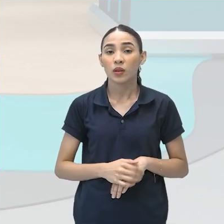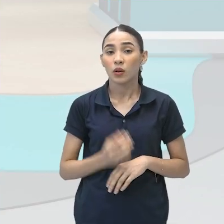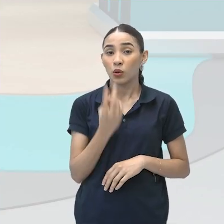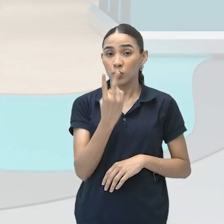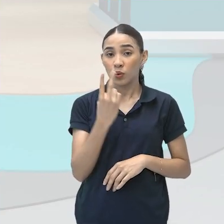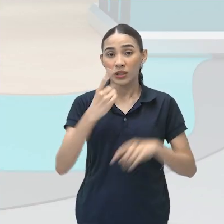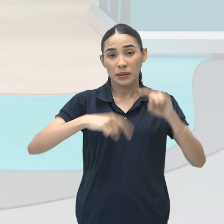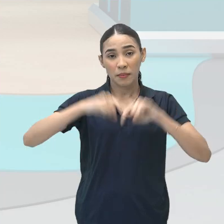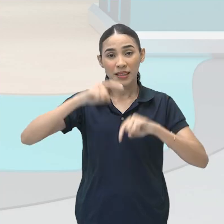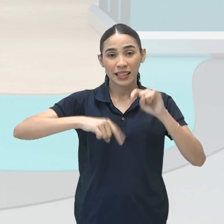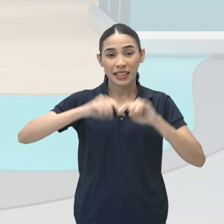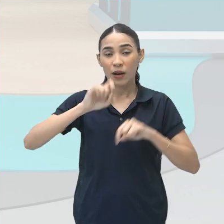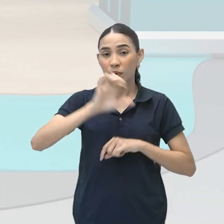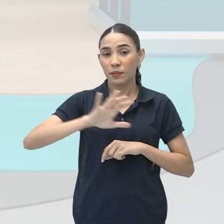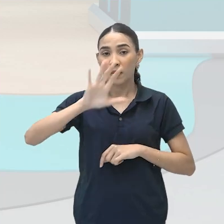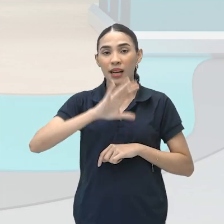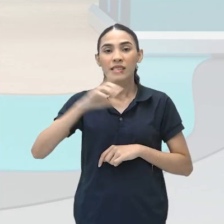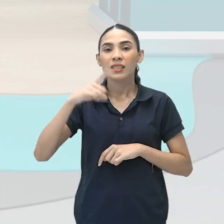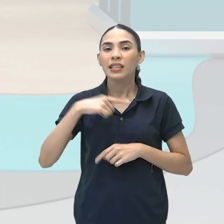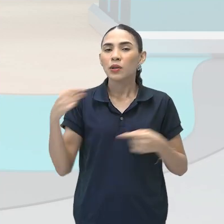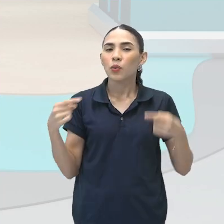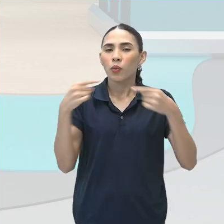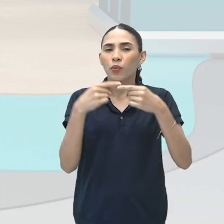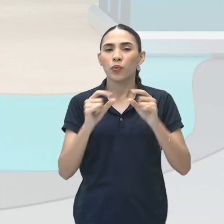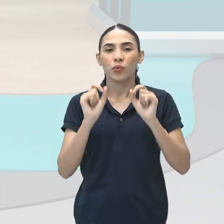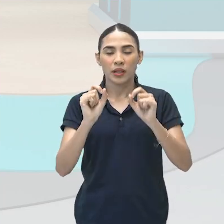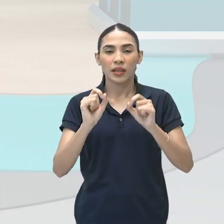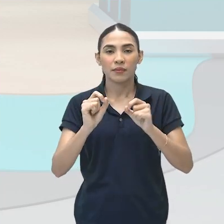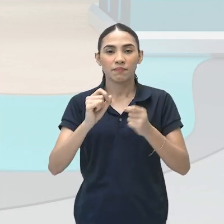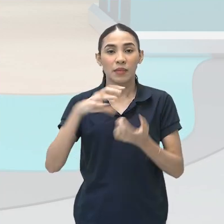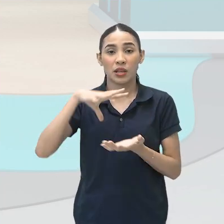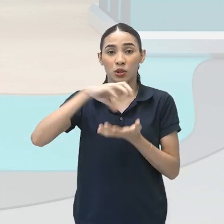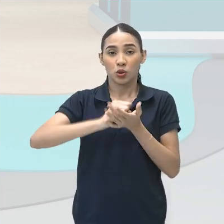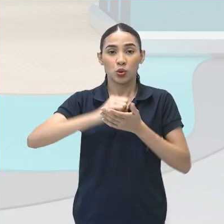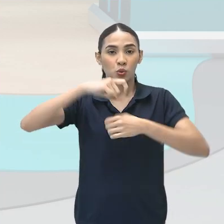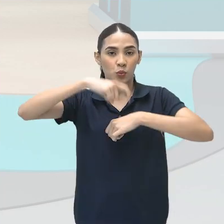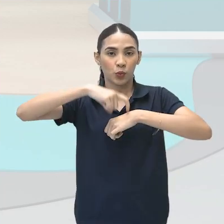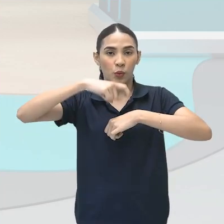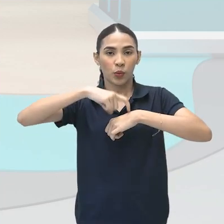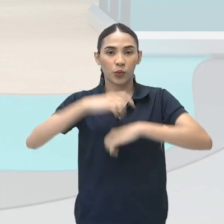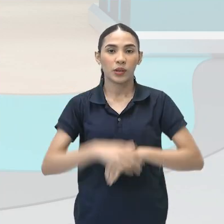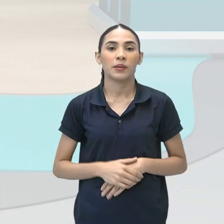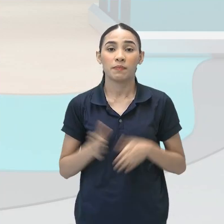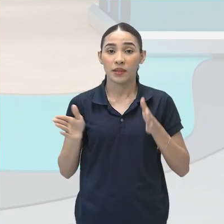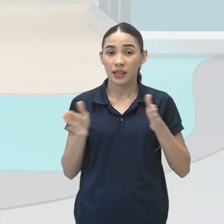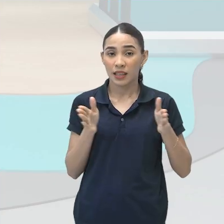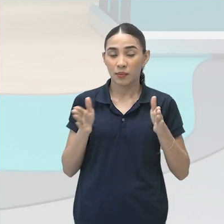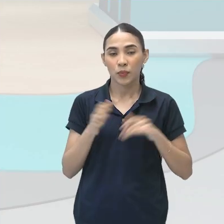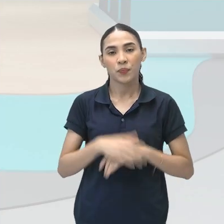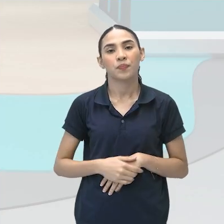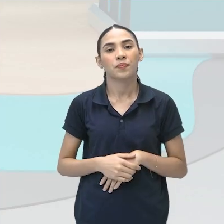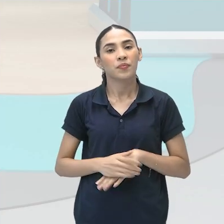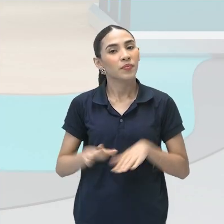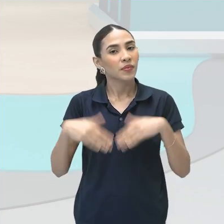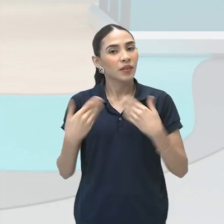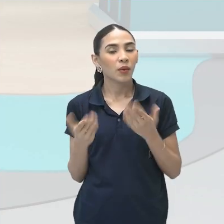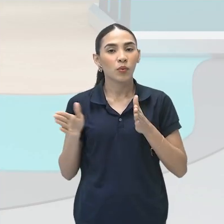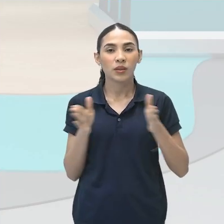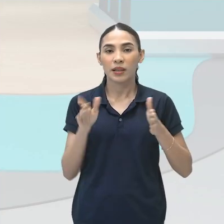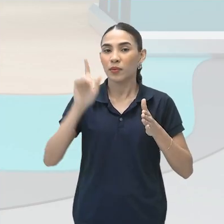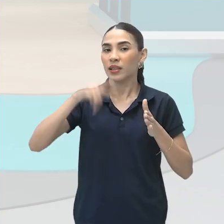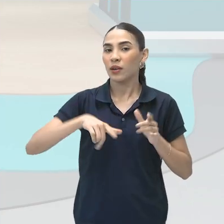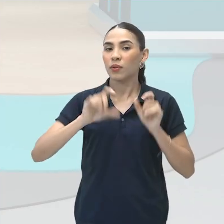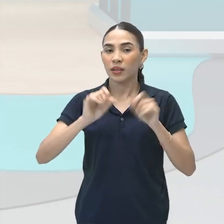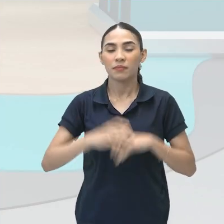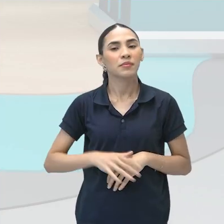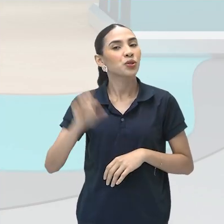objetos, eles têm em comum a questão da marcação, do registro do tempo. Esse tempo que é o tempo